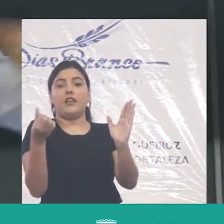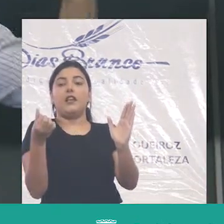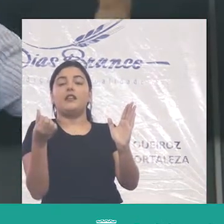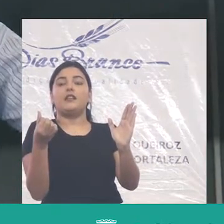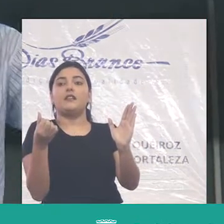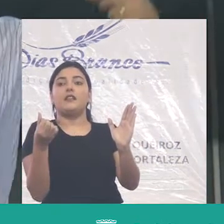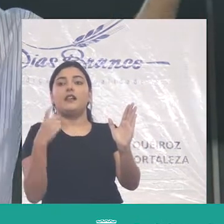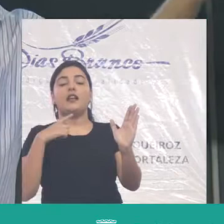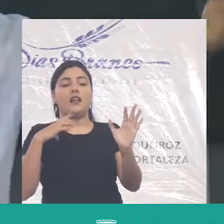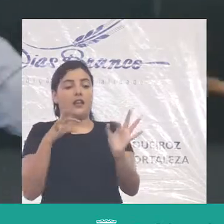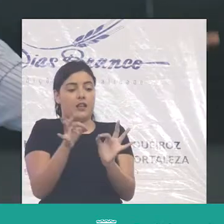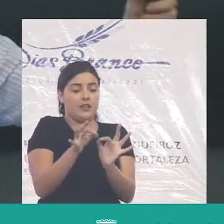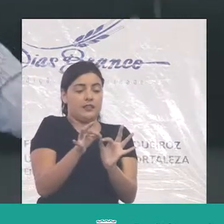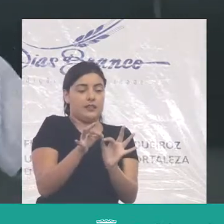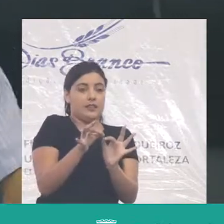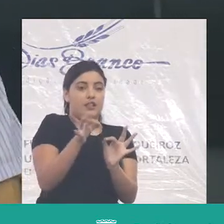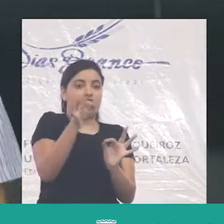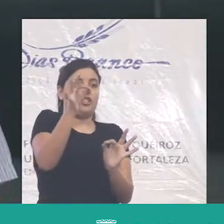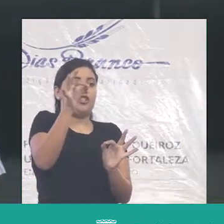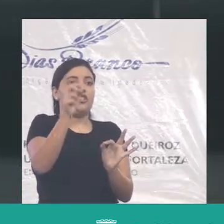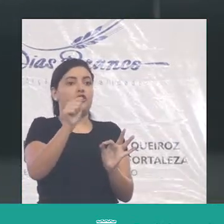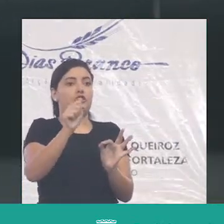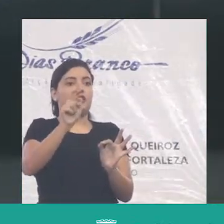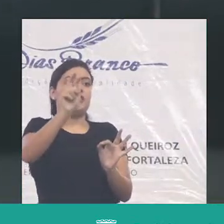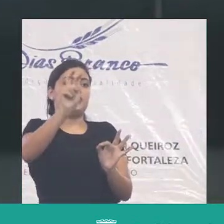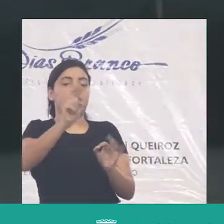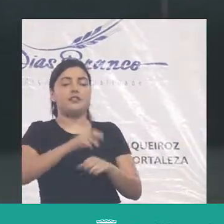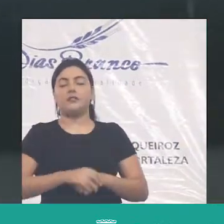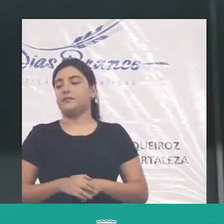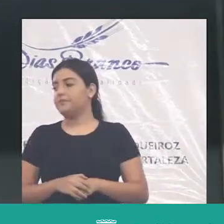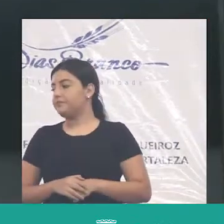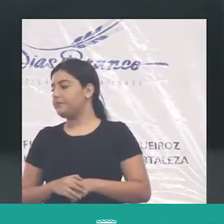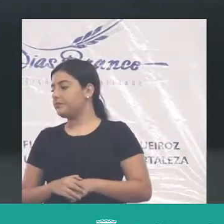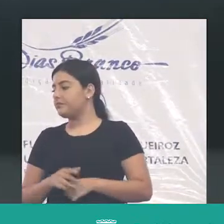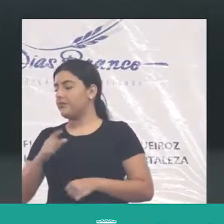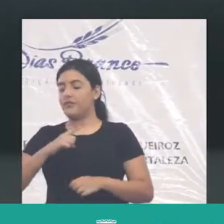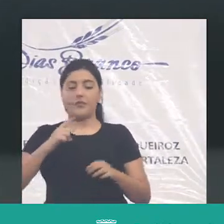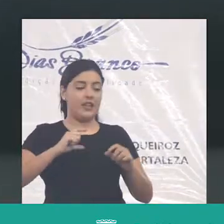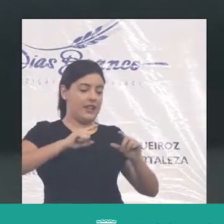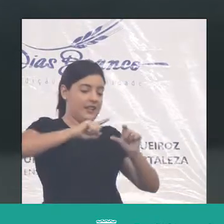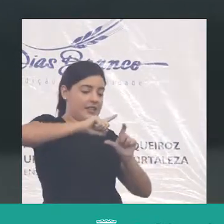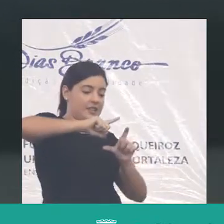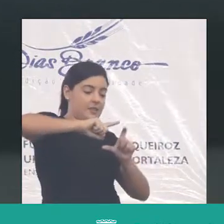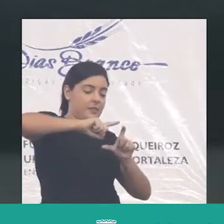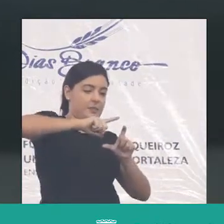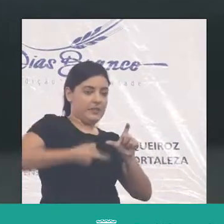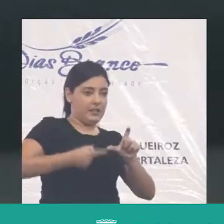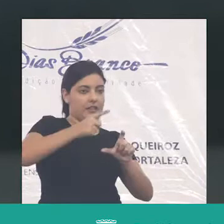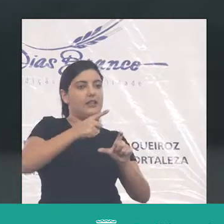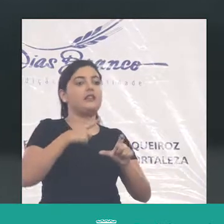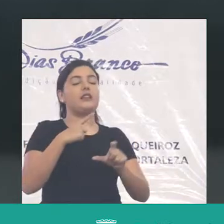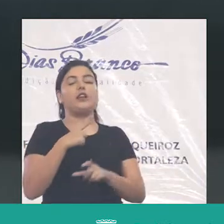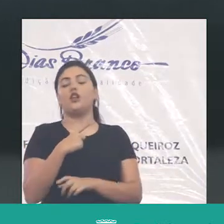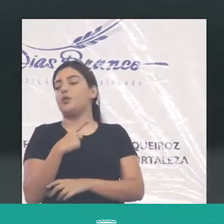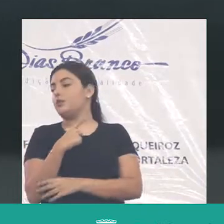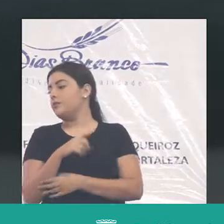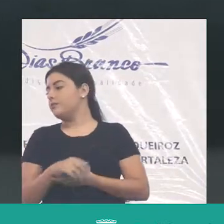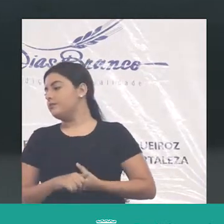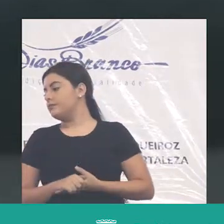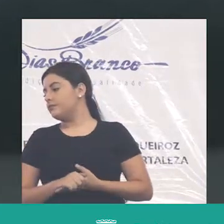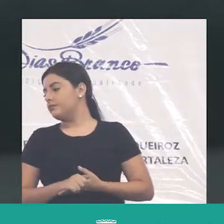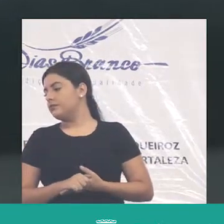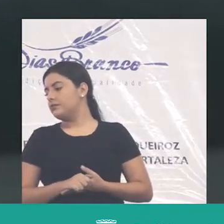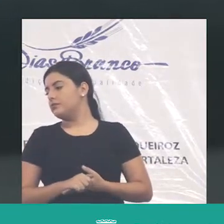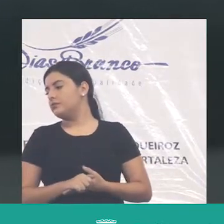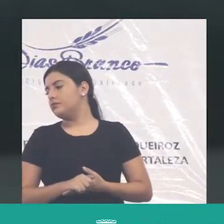aproximado da tangente de 15. E mandou você utilizar 2 casas decimais.